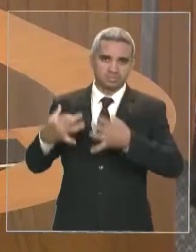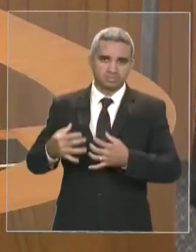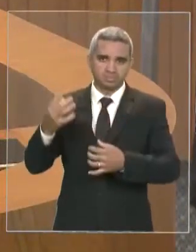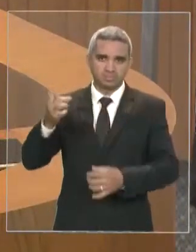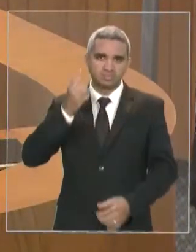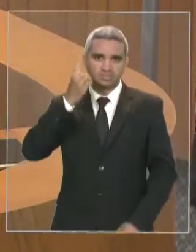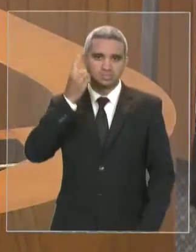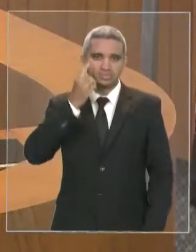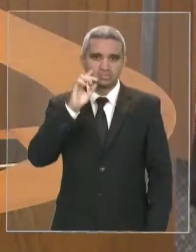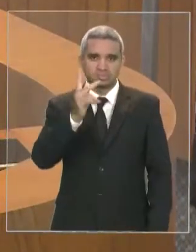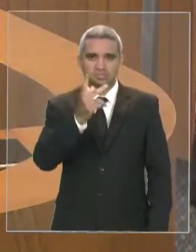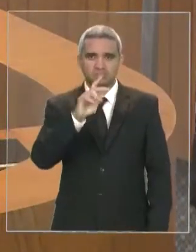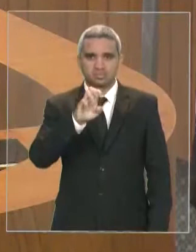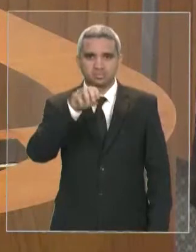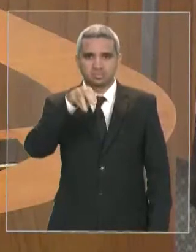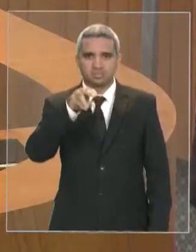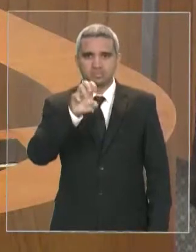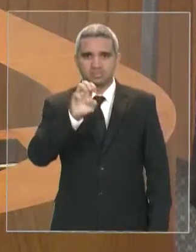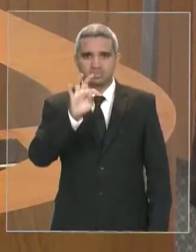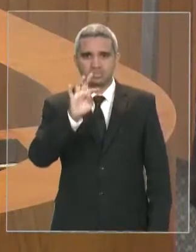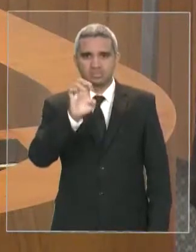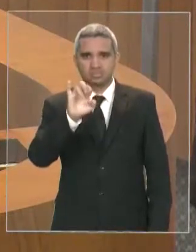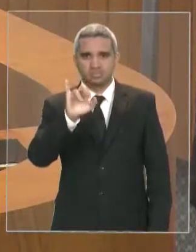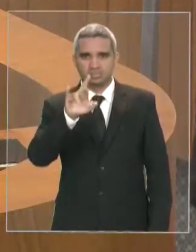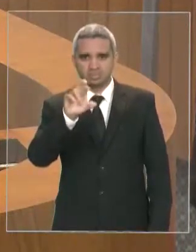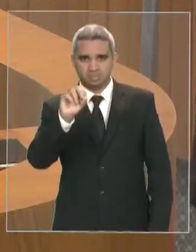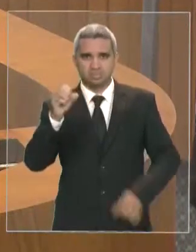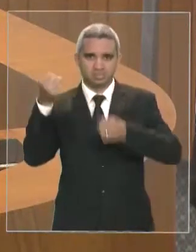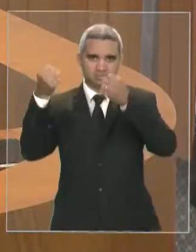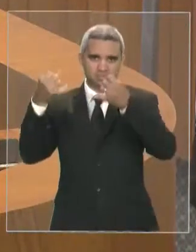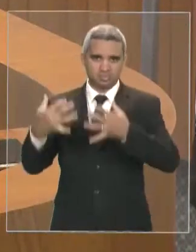deputado Emetério, de uma paciente